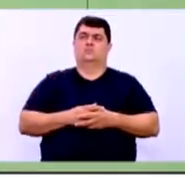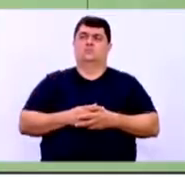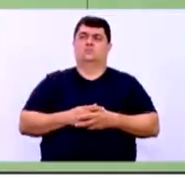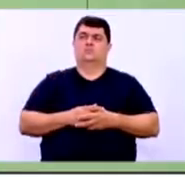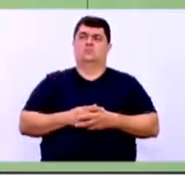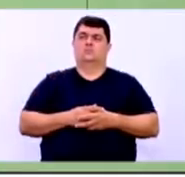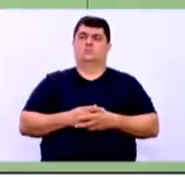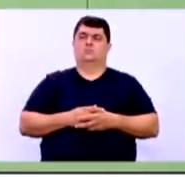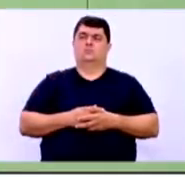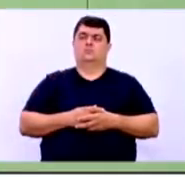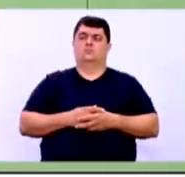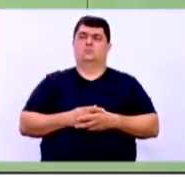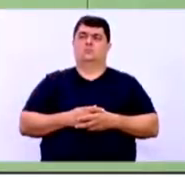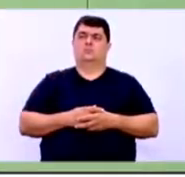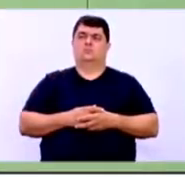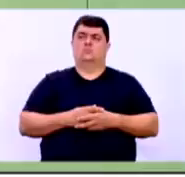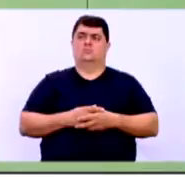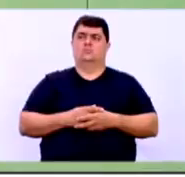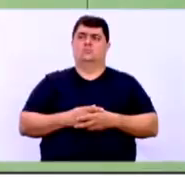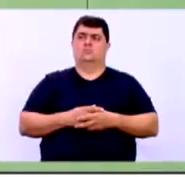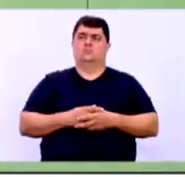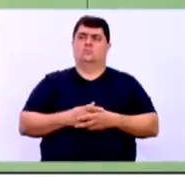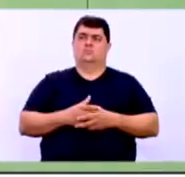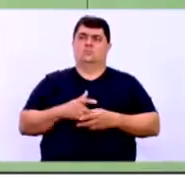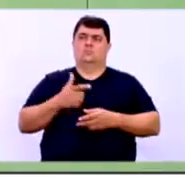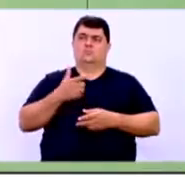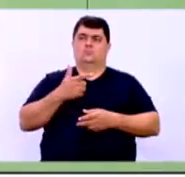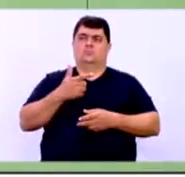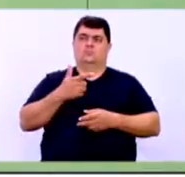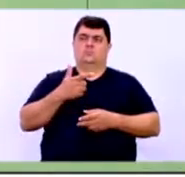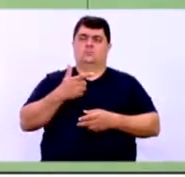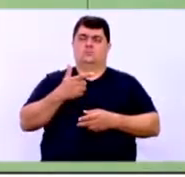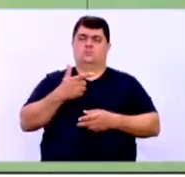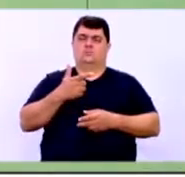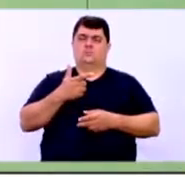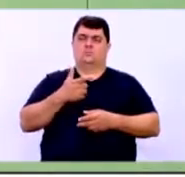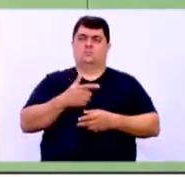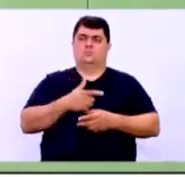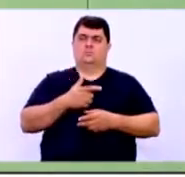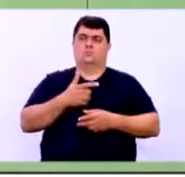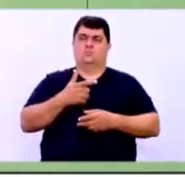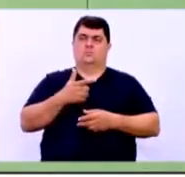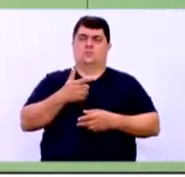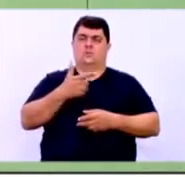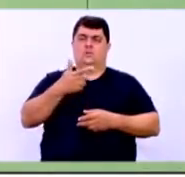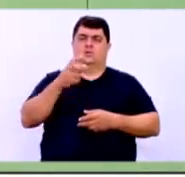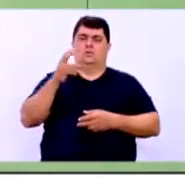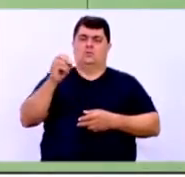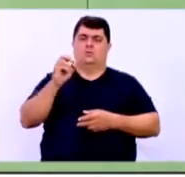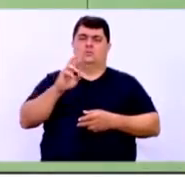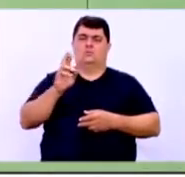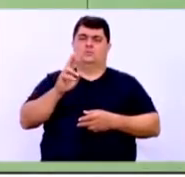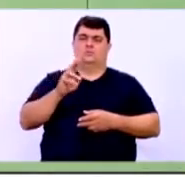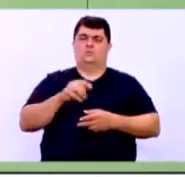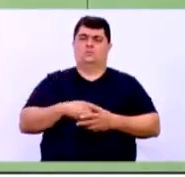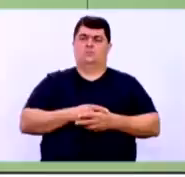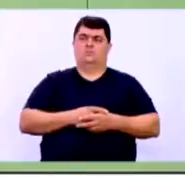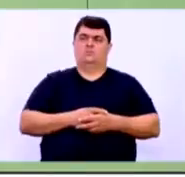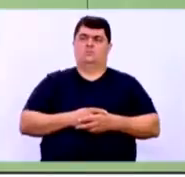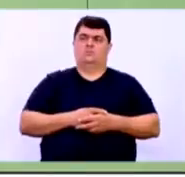25. 10 de 20, 200. 2 de 25, 50. Qual foi o valor total?